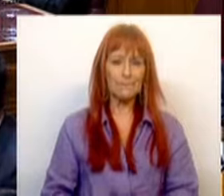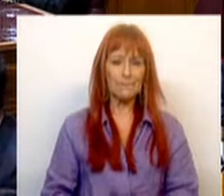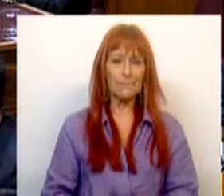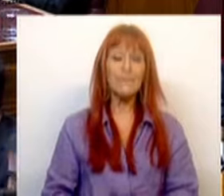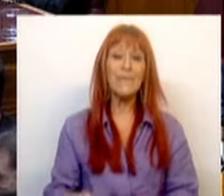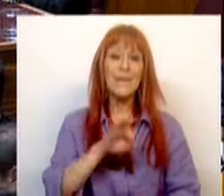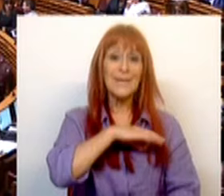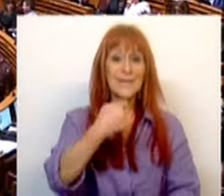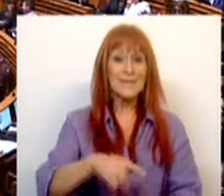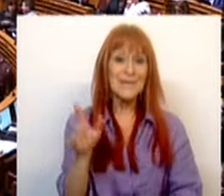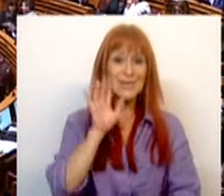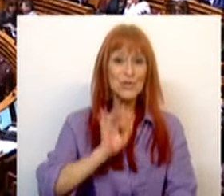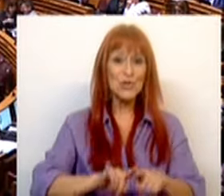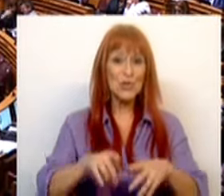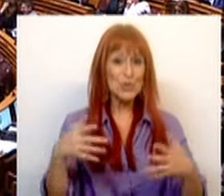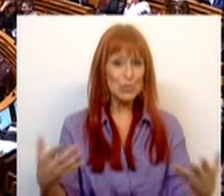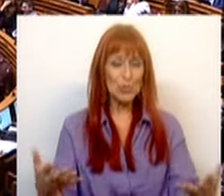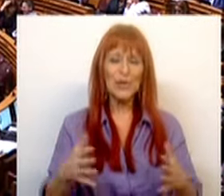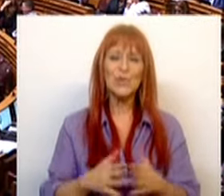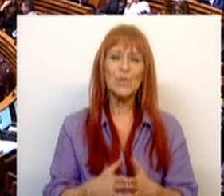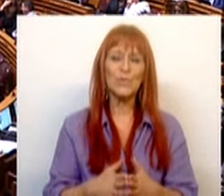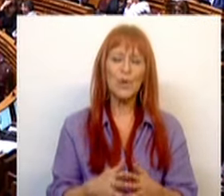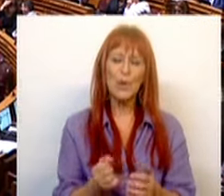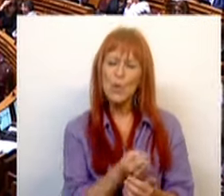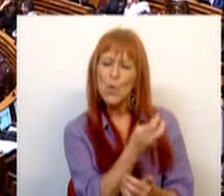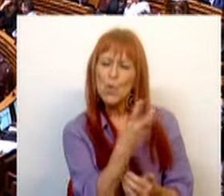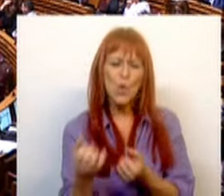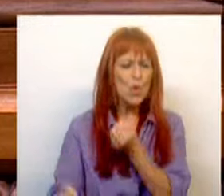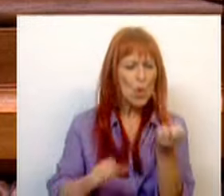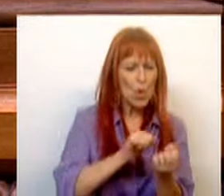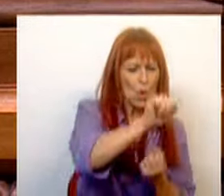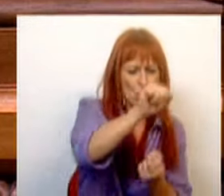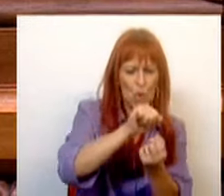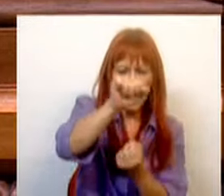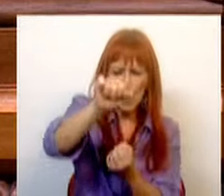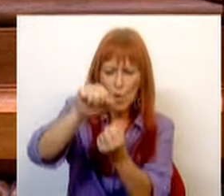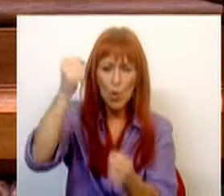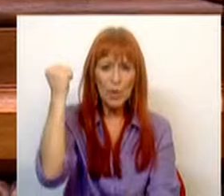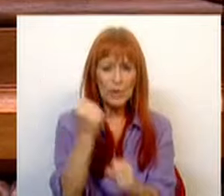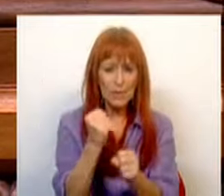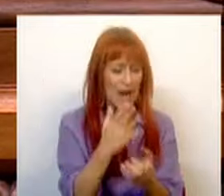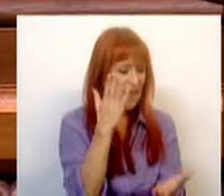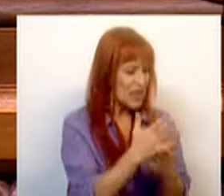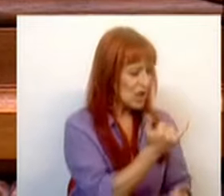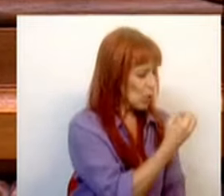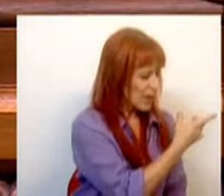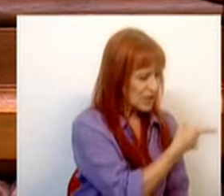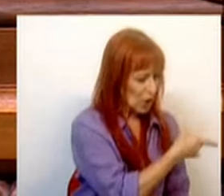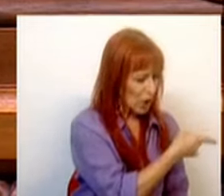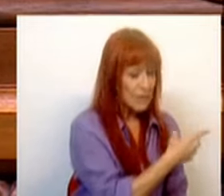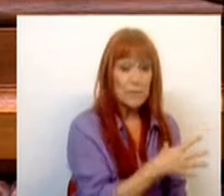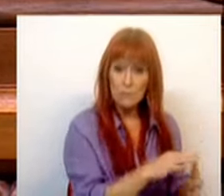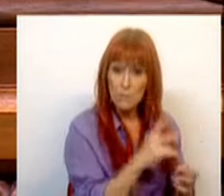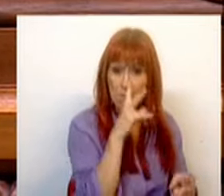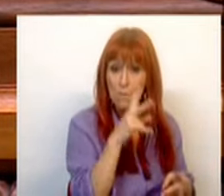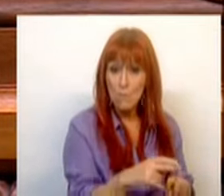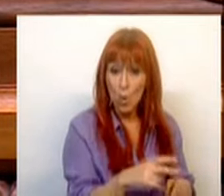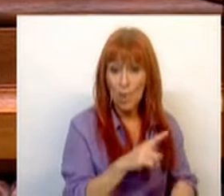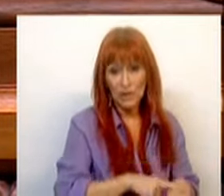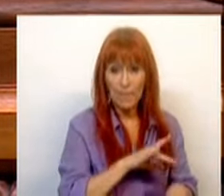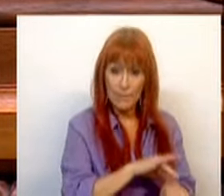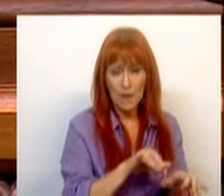Senhor Presidente, senhoras e senhores deputados, o conjunto destes diplomas foi trabalhado desde 2019, naturalmente interrompido durante